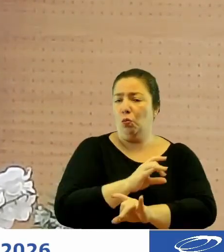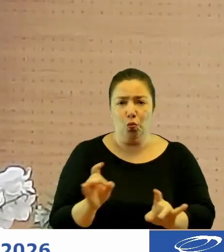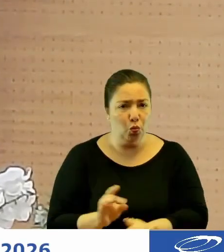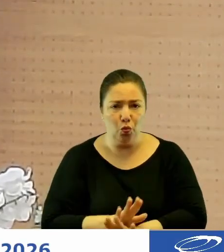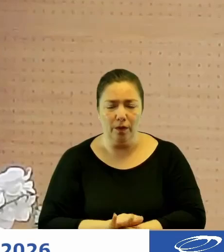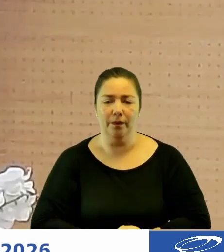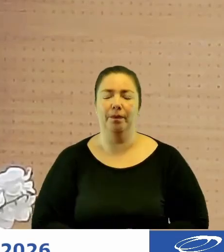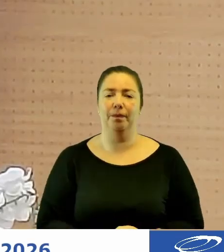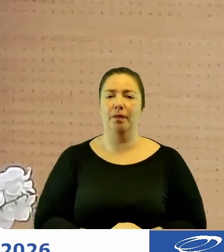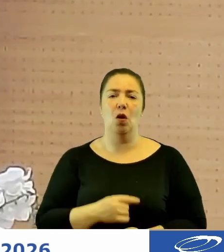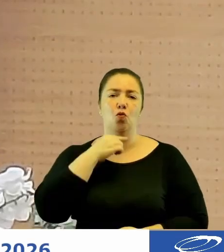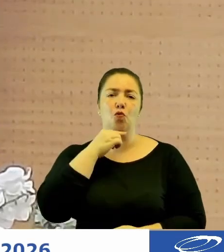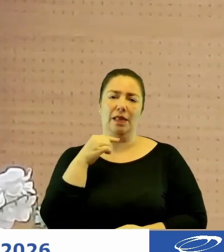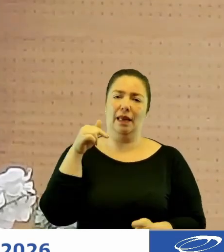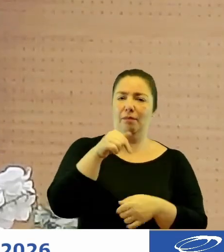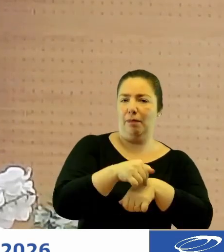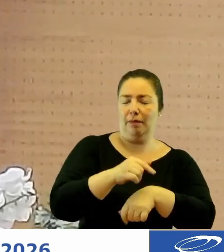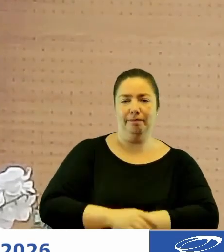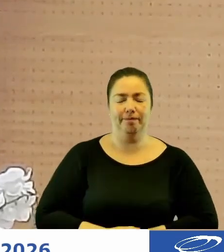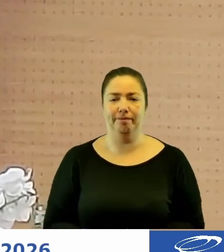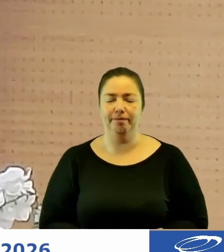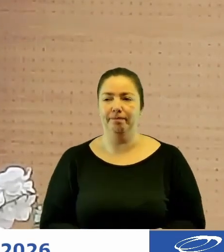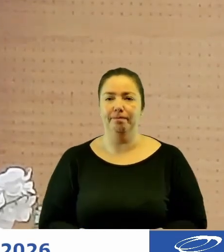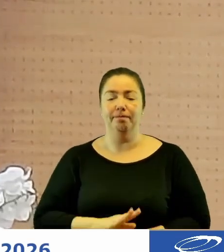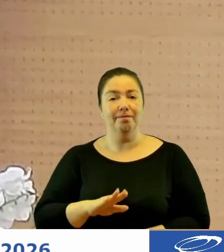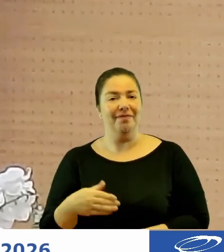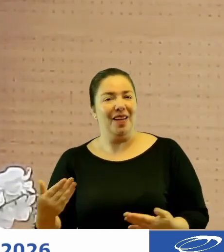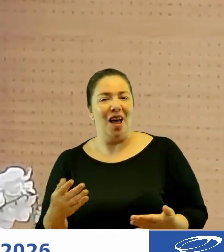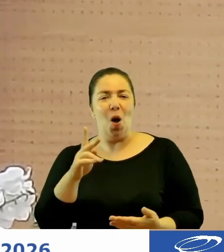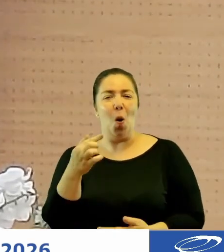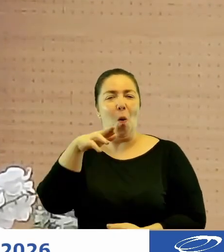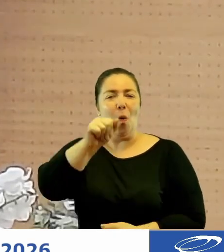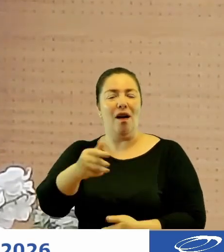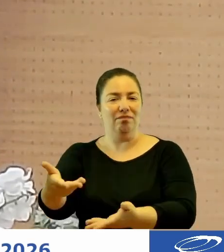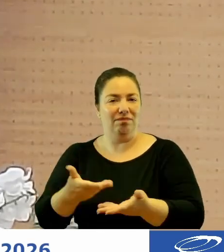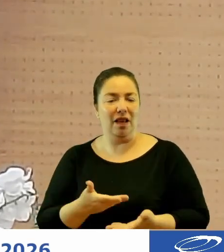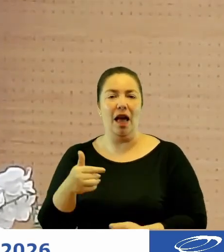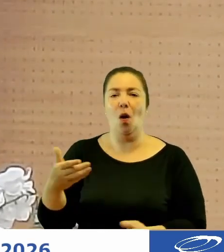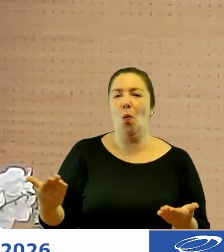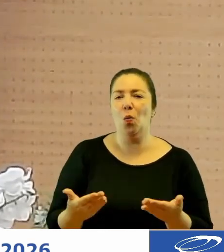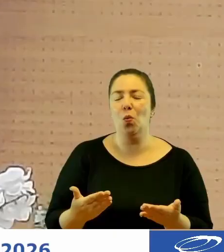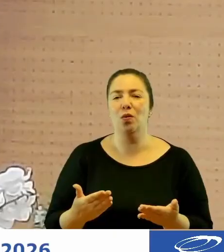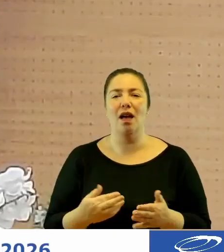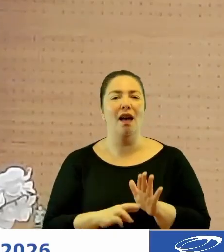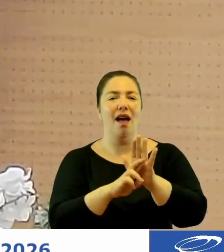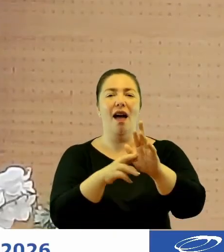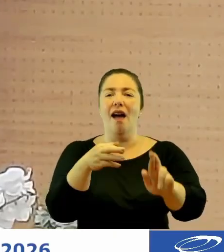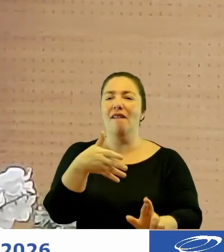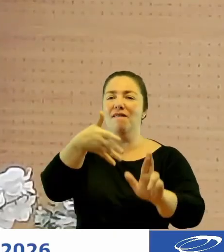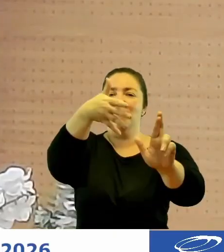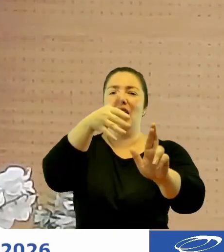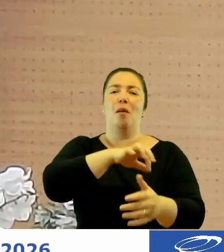rápido. Bom, eu tenho a honra de chamar ao palco hoje uma grande referência no Brasil e no mundo